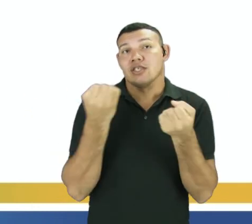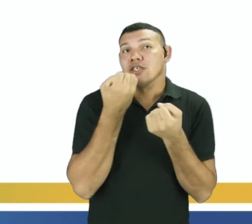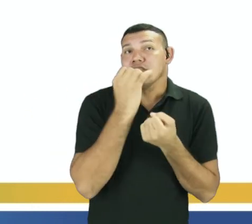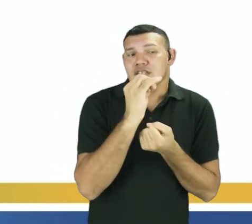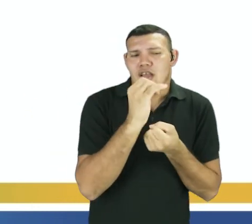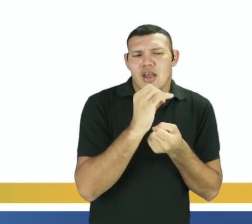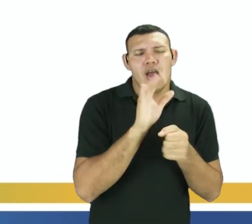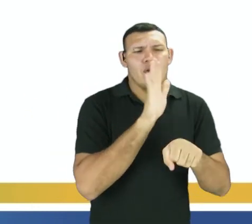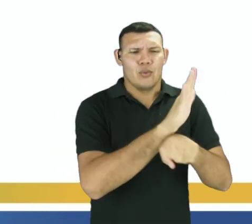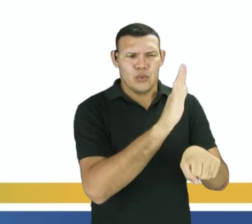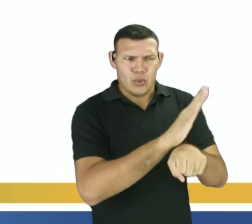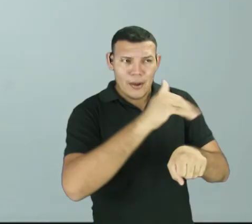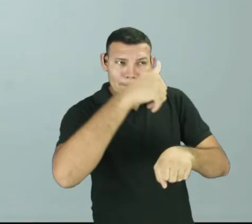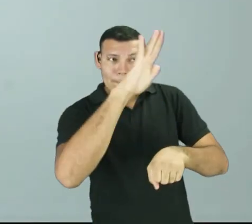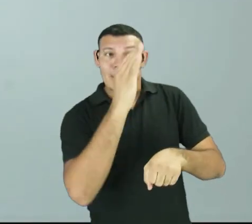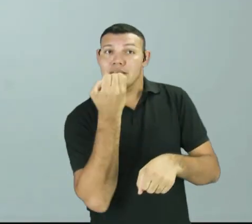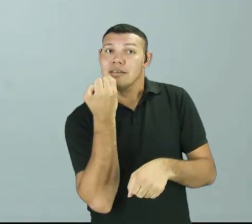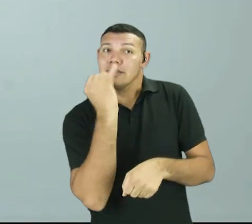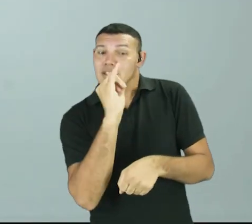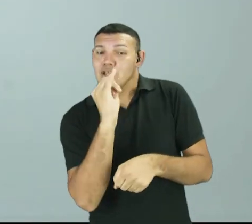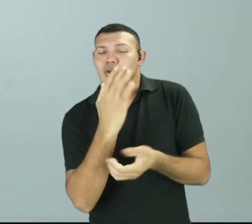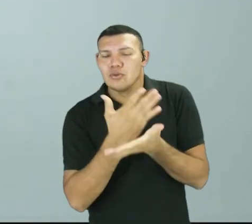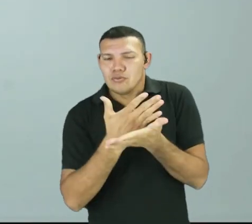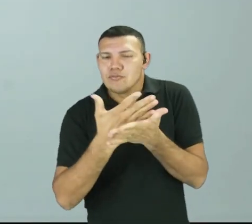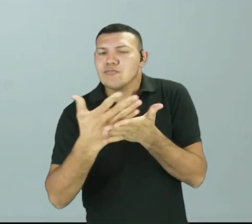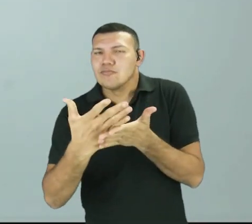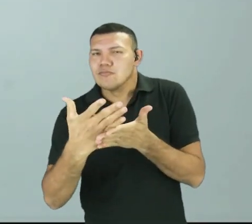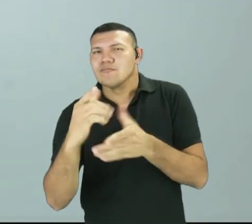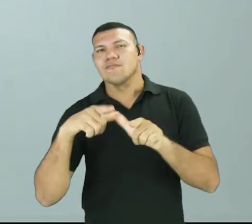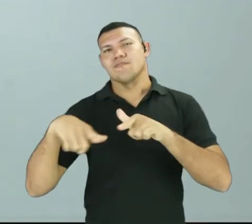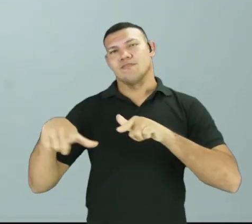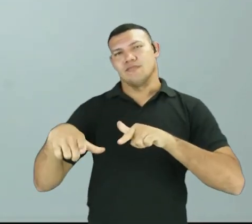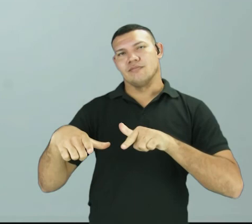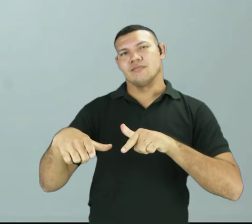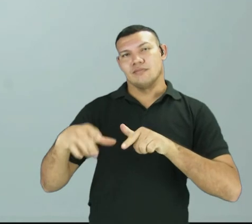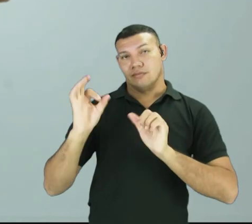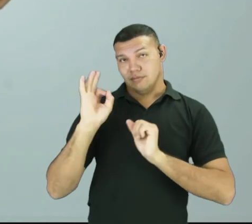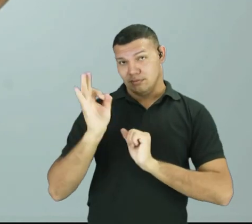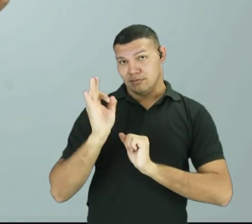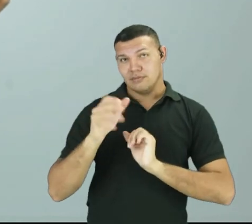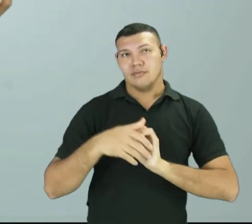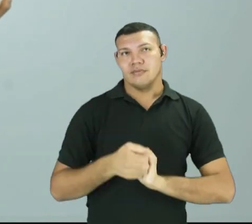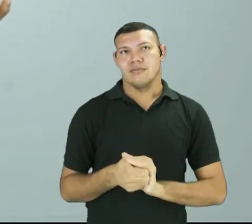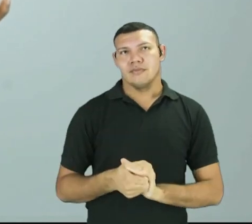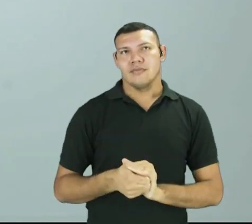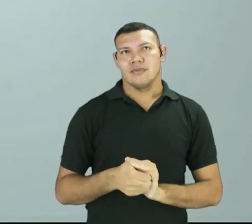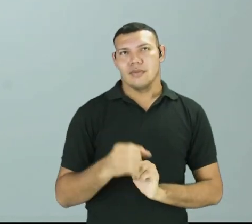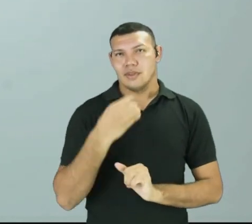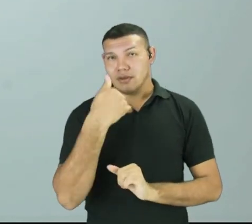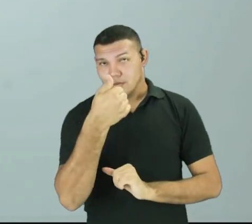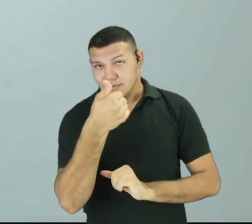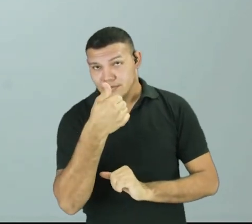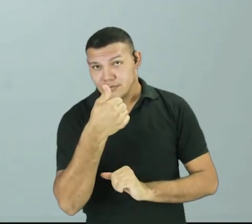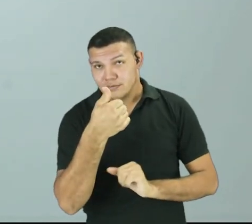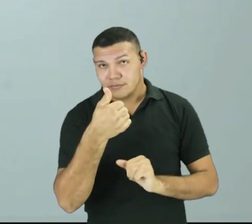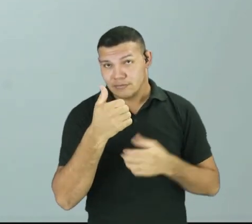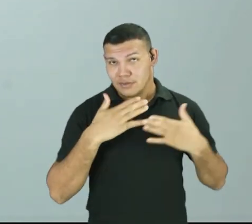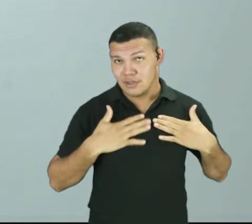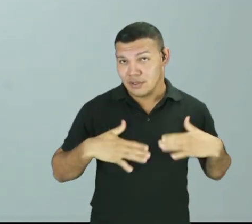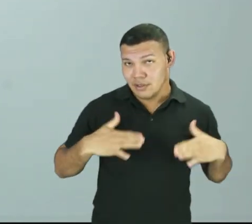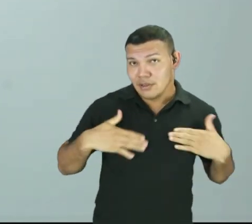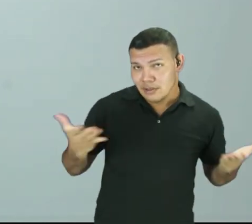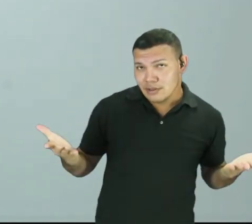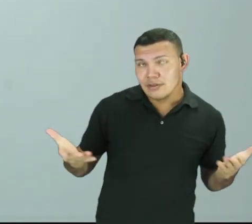mira, Senhor, se eu lograr o emprego, vou fazer mais caridades. Está estabelecendo aí esta relação de uma